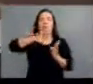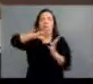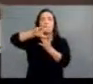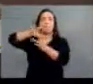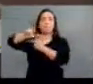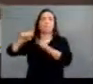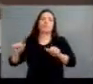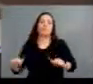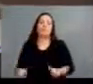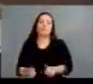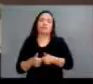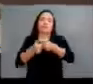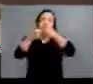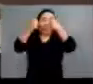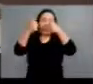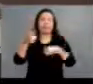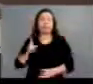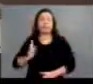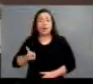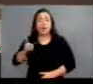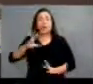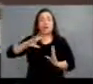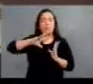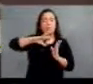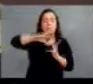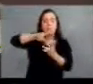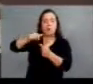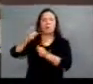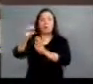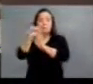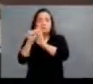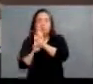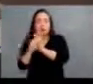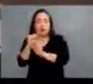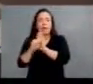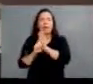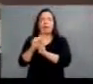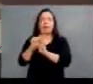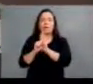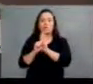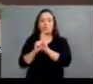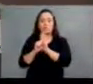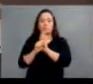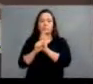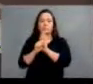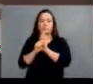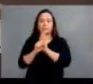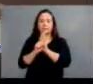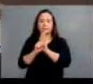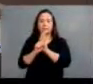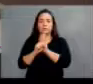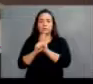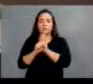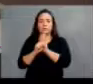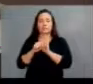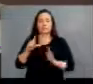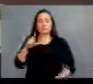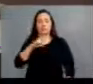A humanidade tem, ano após ano, século após século, se notabilizado